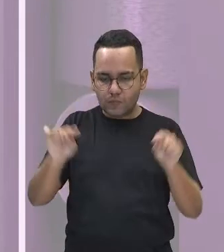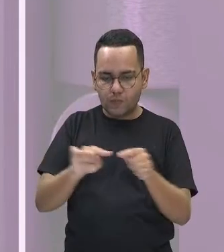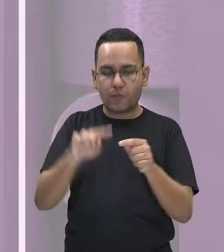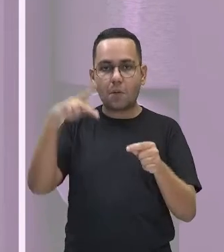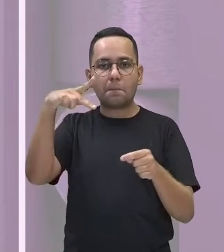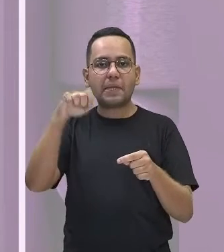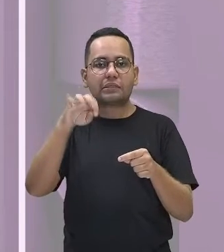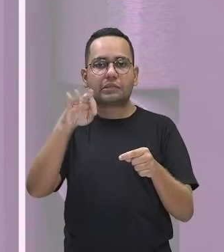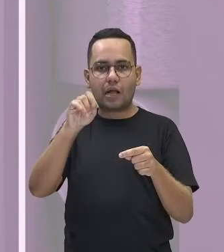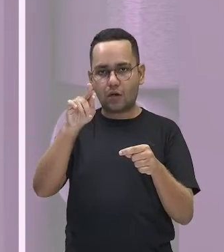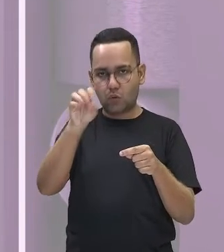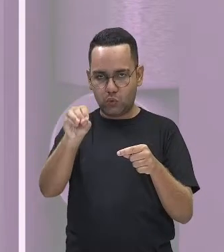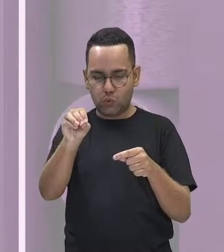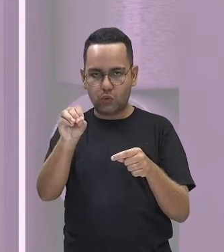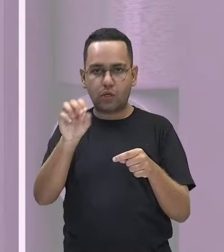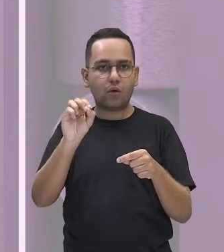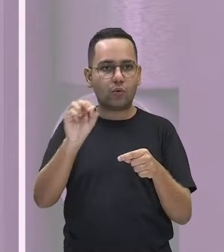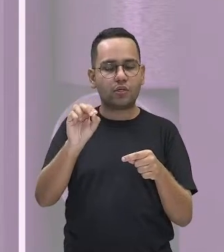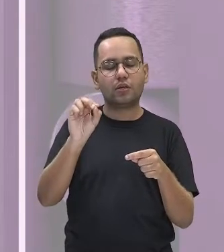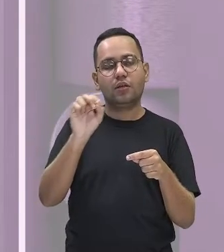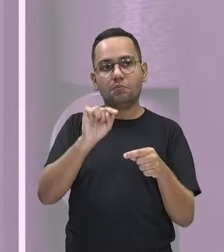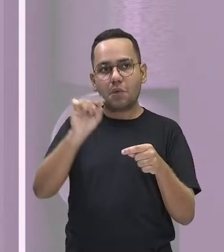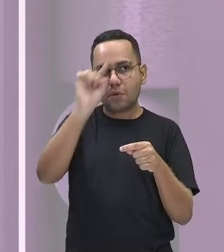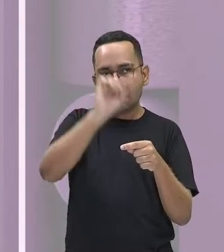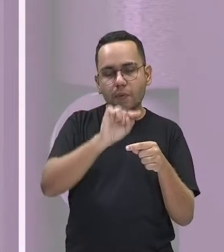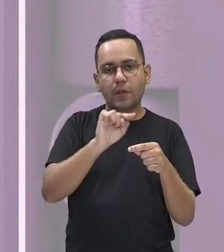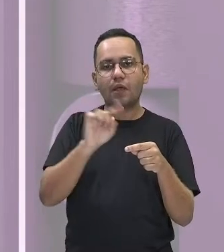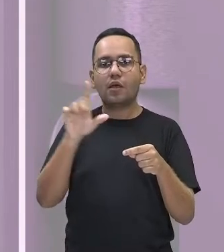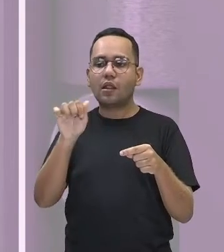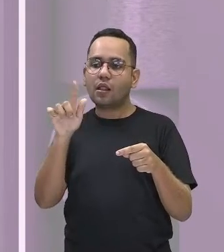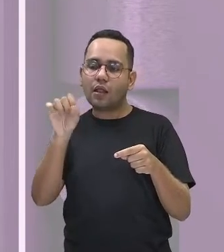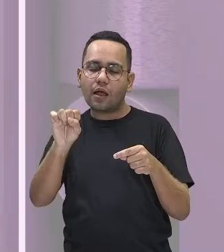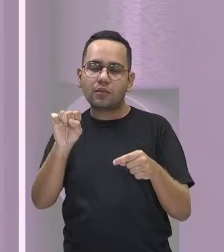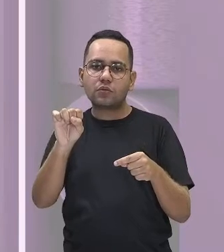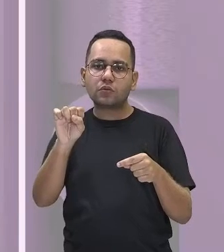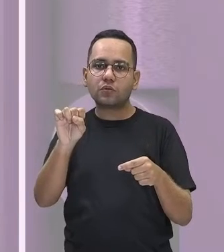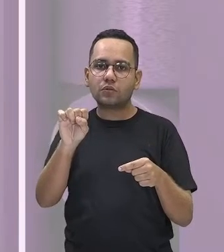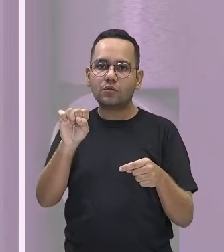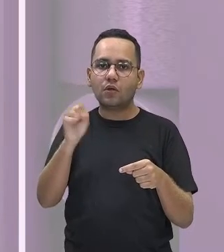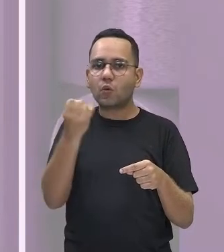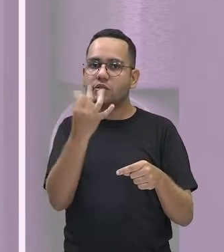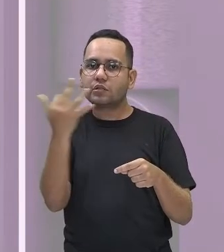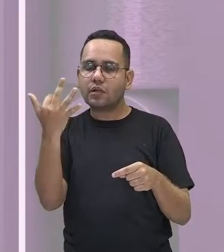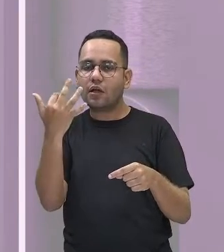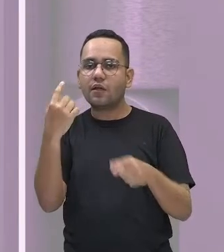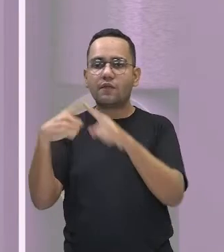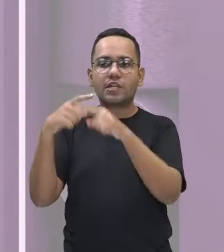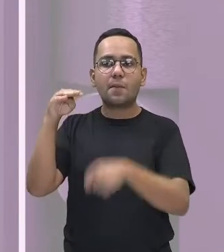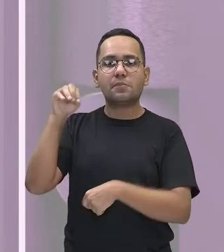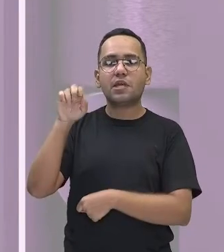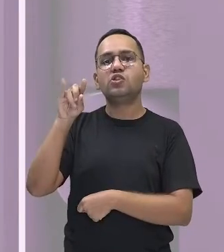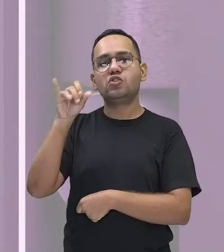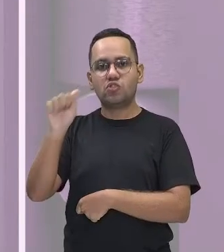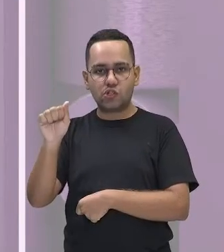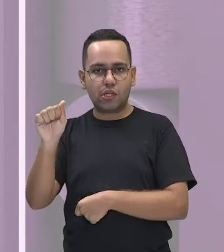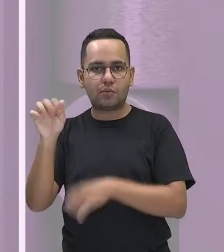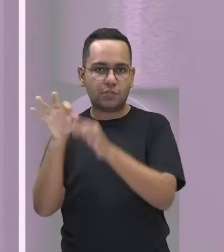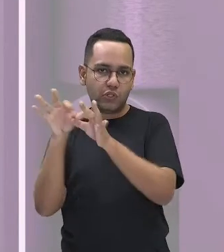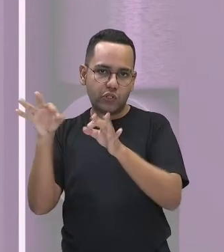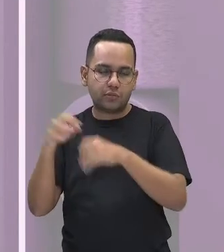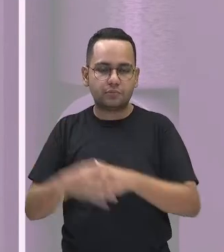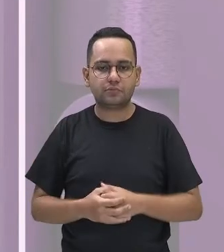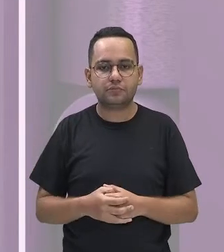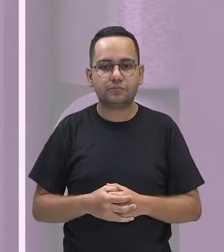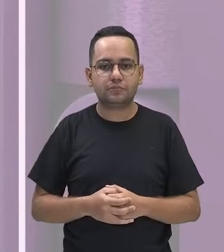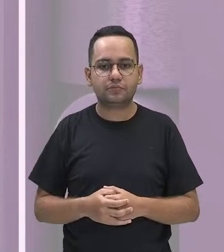a medida de seu lado, certo? Por quê? Porque os 5 possuem a mesma medida, então eu não vou somar, eu vou multiplicar por 5. Se eu